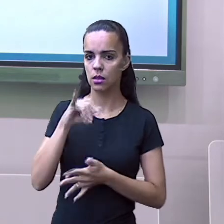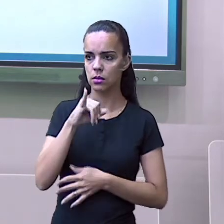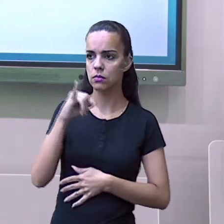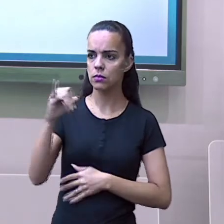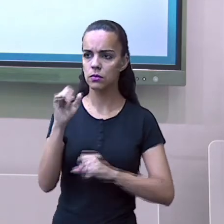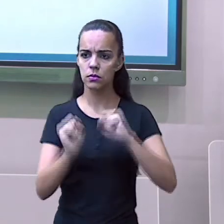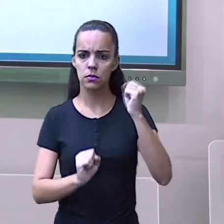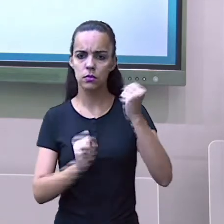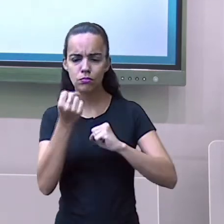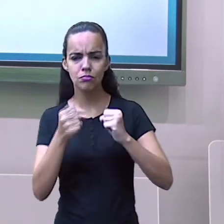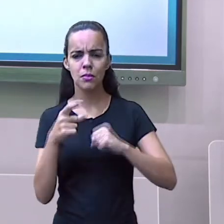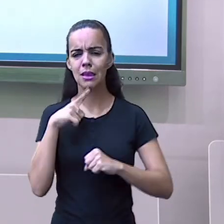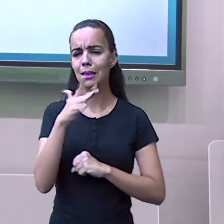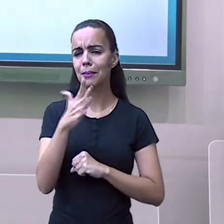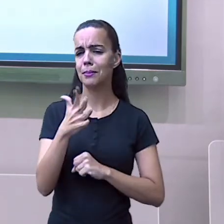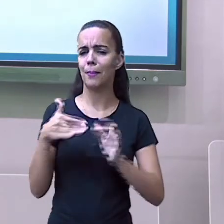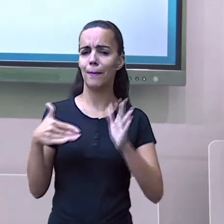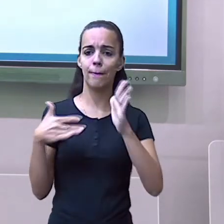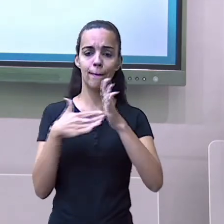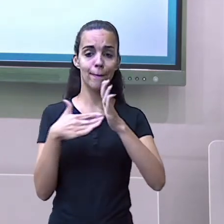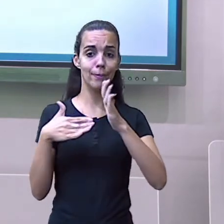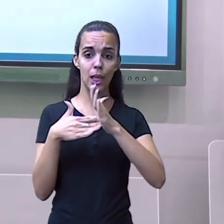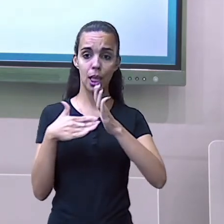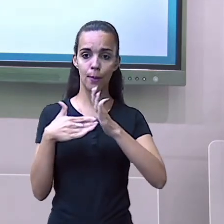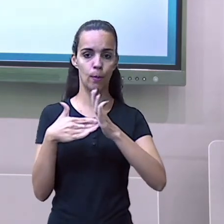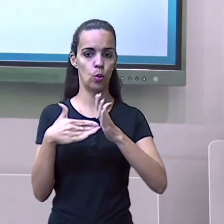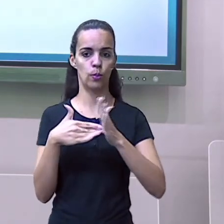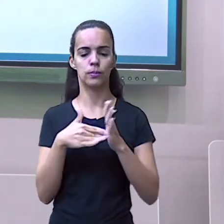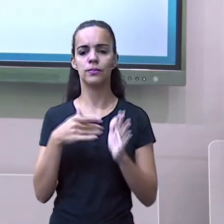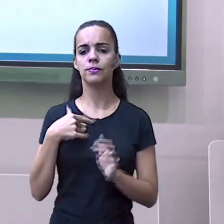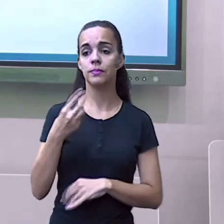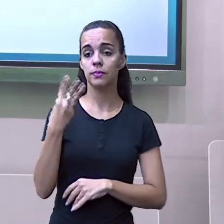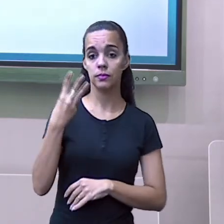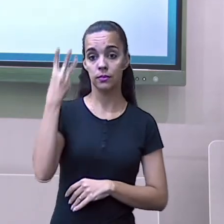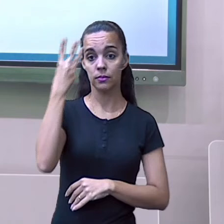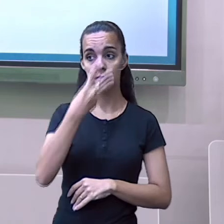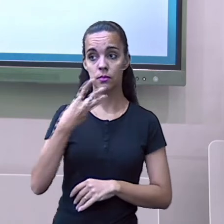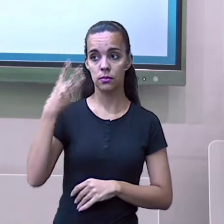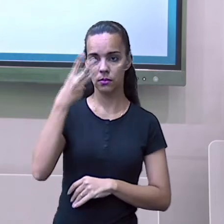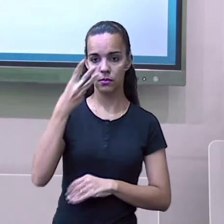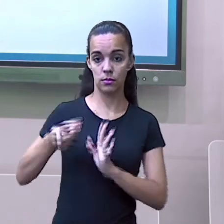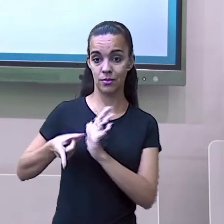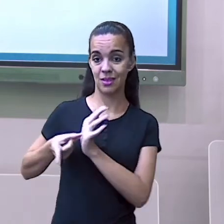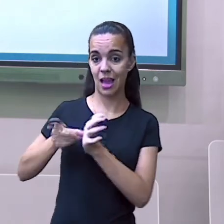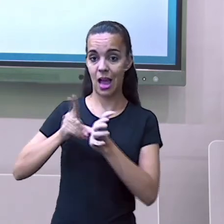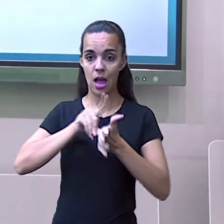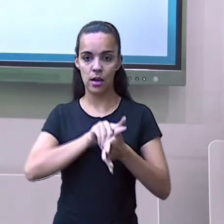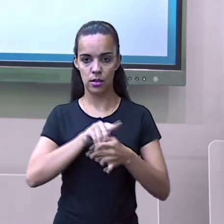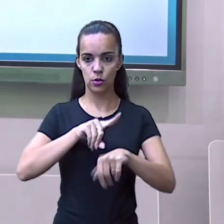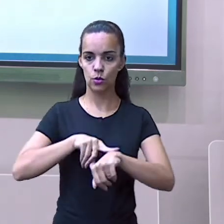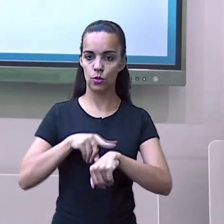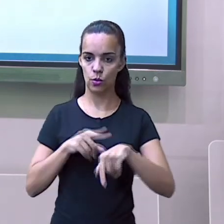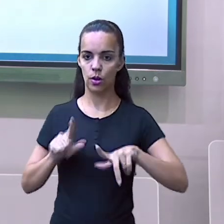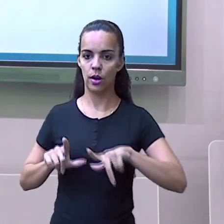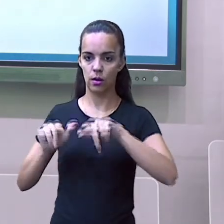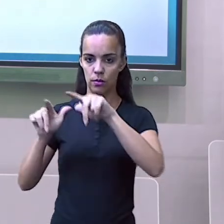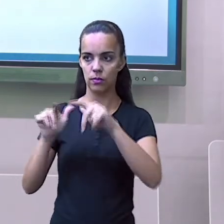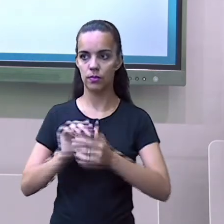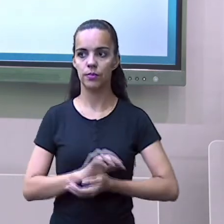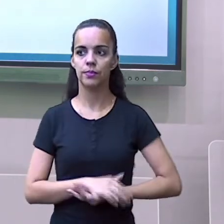com, no mínimo, não pode ser menor que 3 horas de antecedência do embarque.